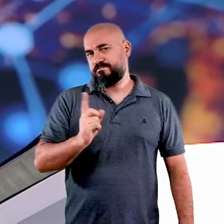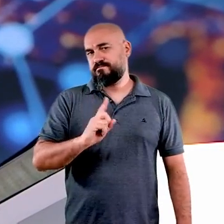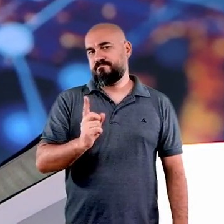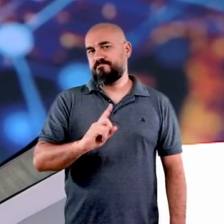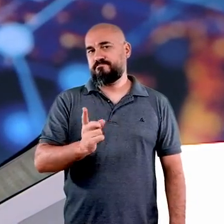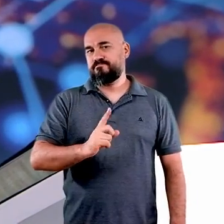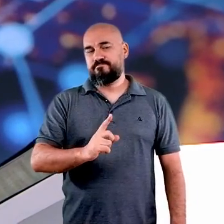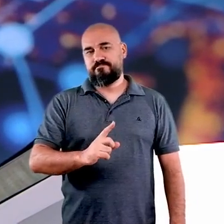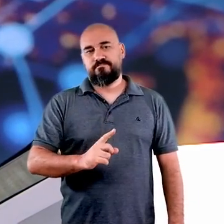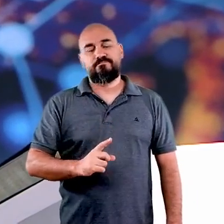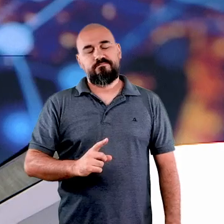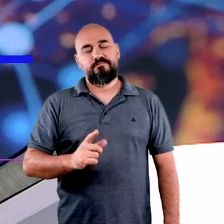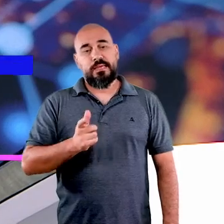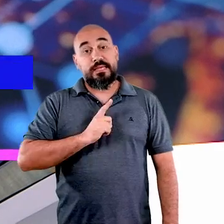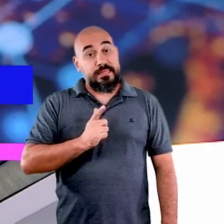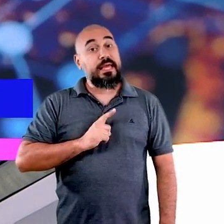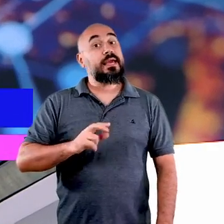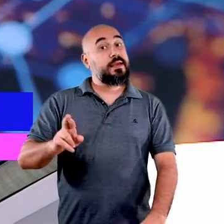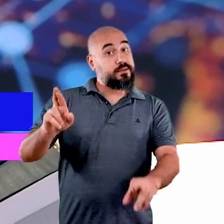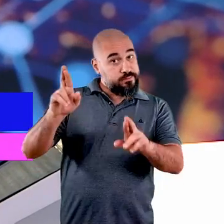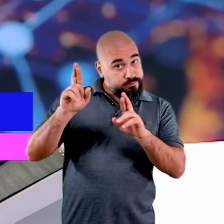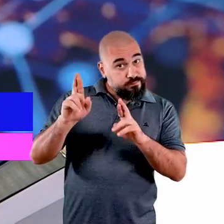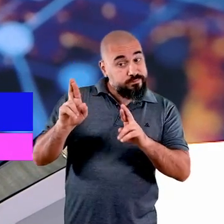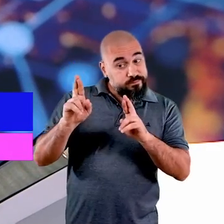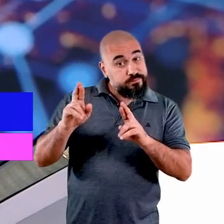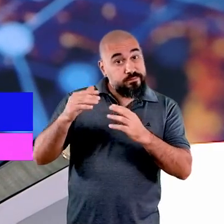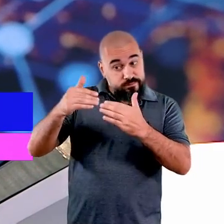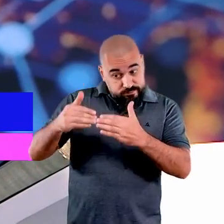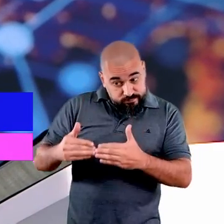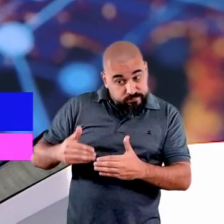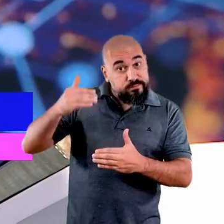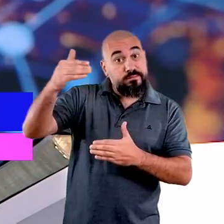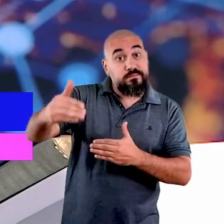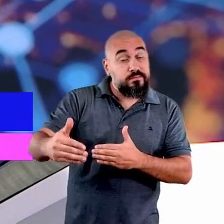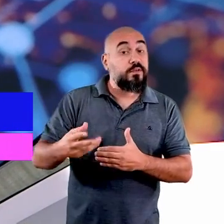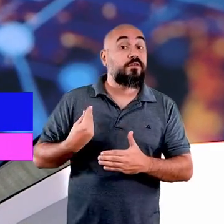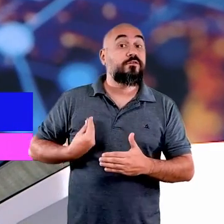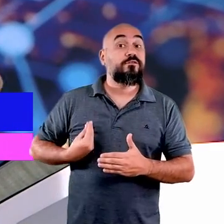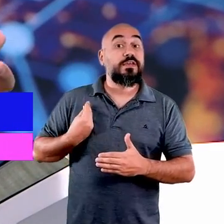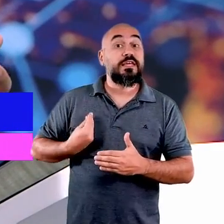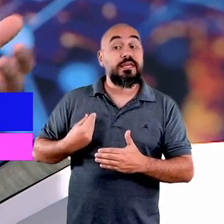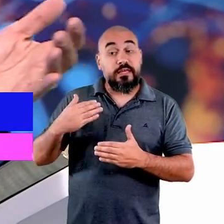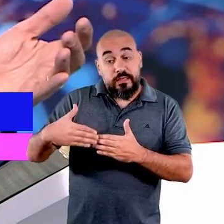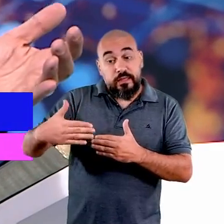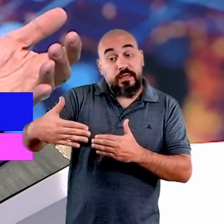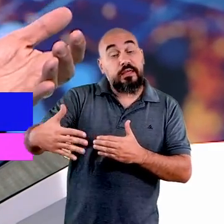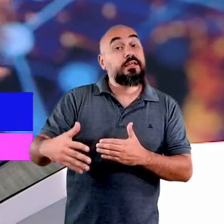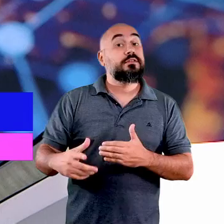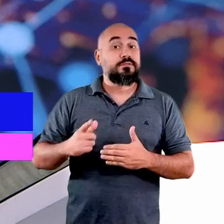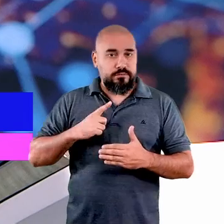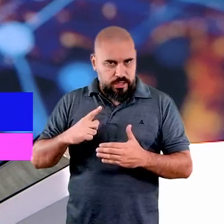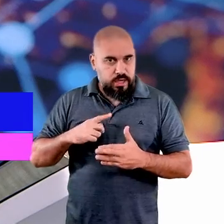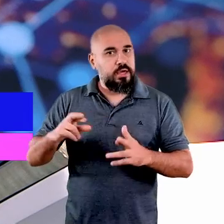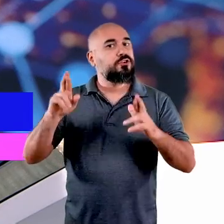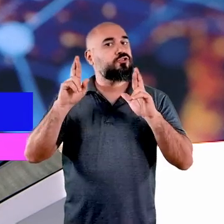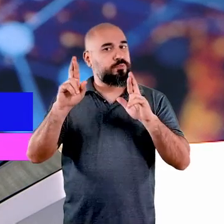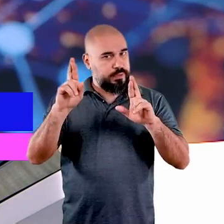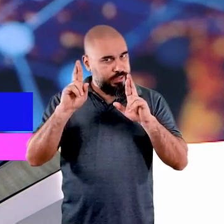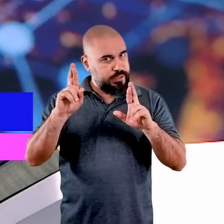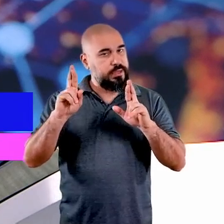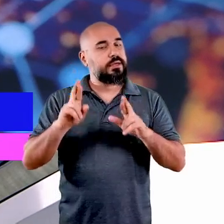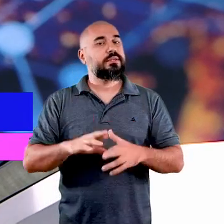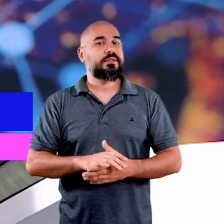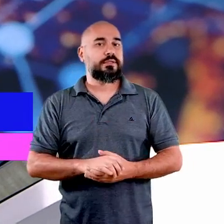tudo. Existe uma continuação. E é isso que enche o meu coração e o seu de